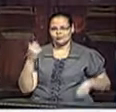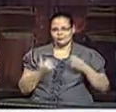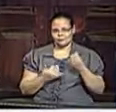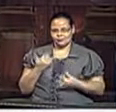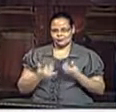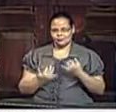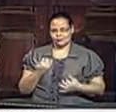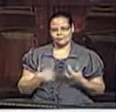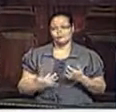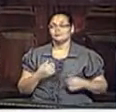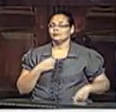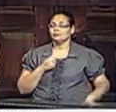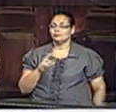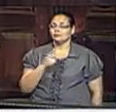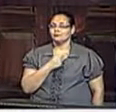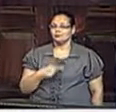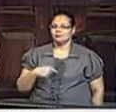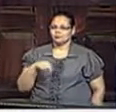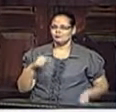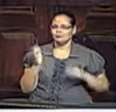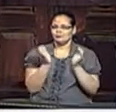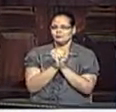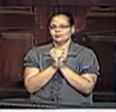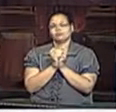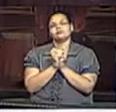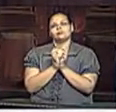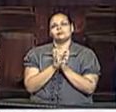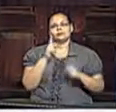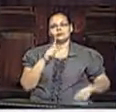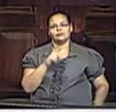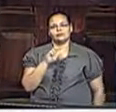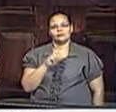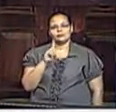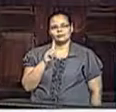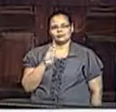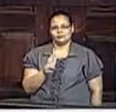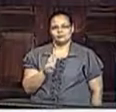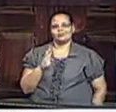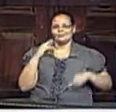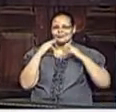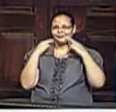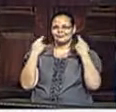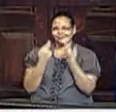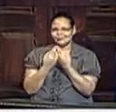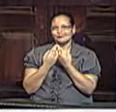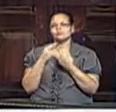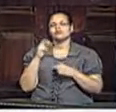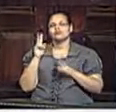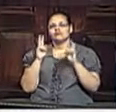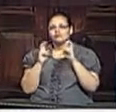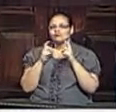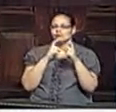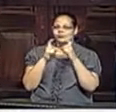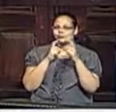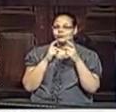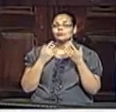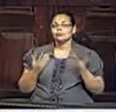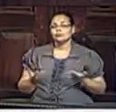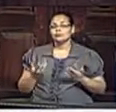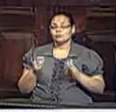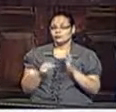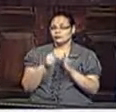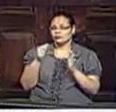providências. Senhor presidente, a nossa bancada do PSDB se reuniu para tratar desse assunto e